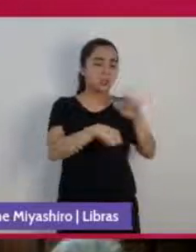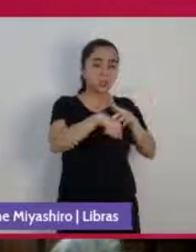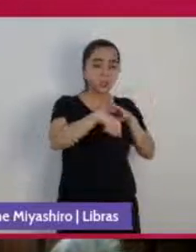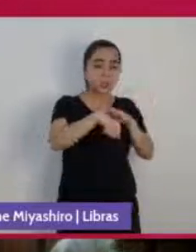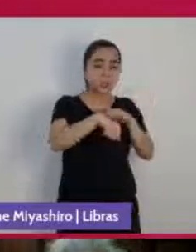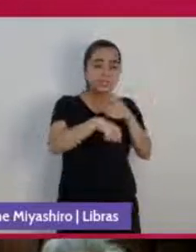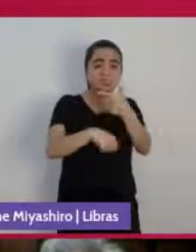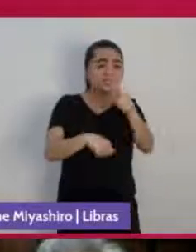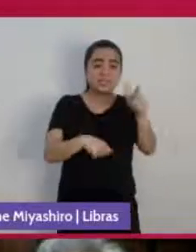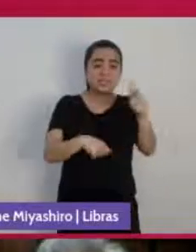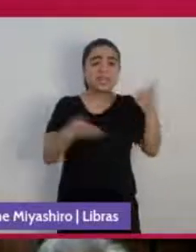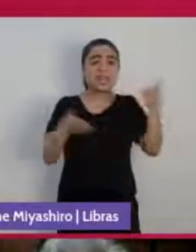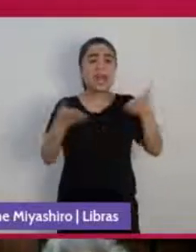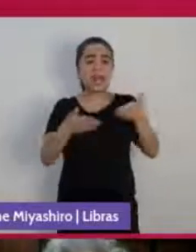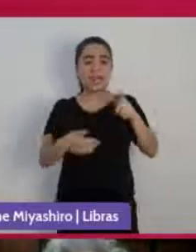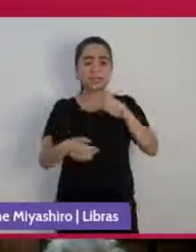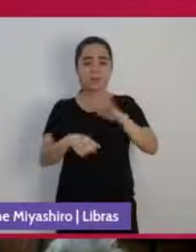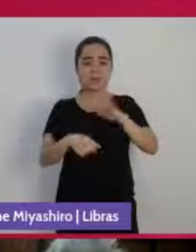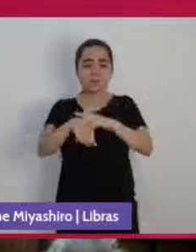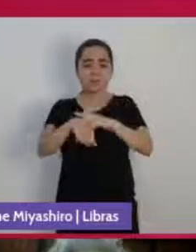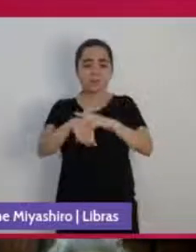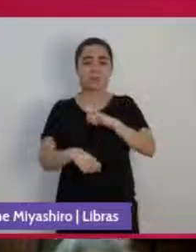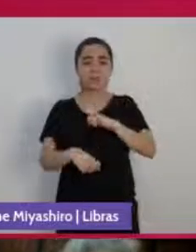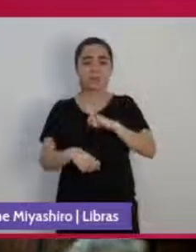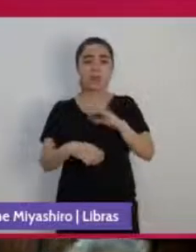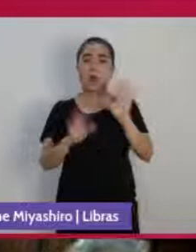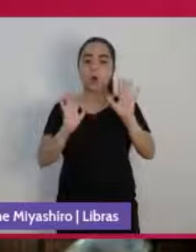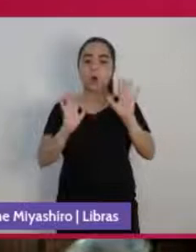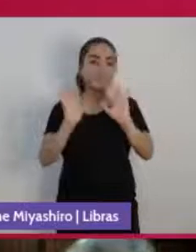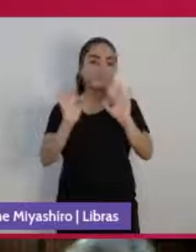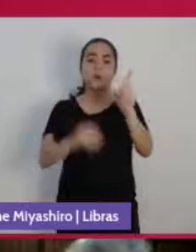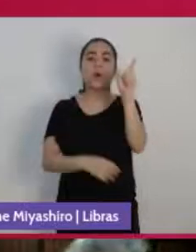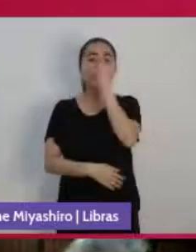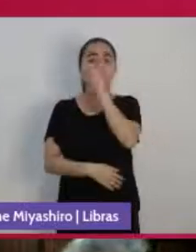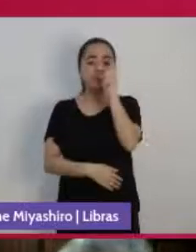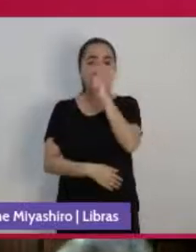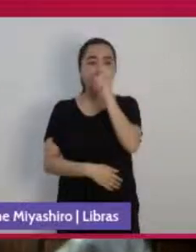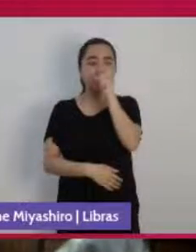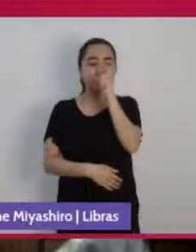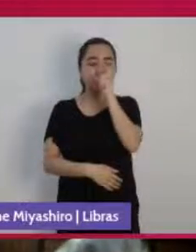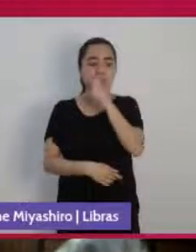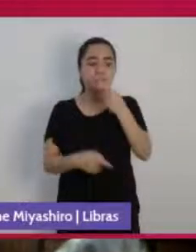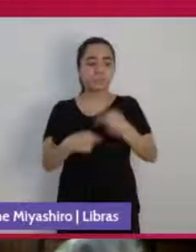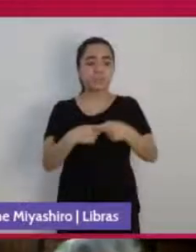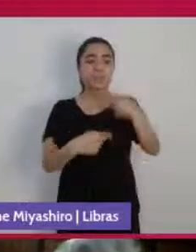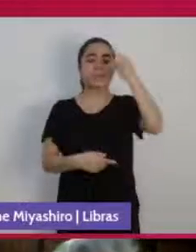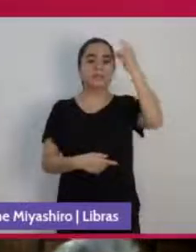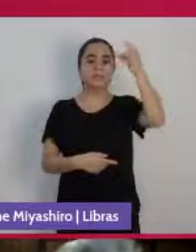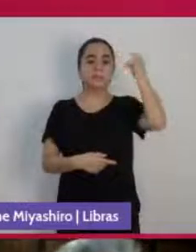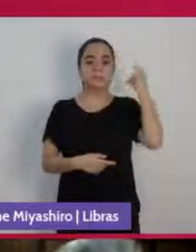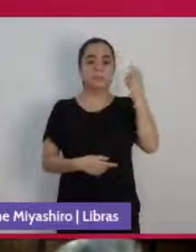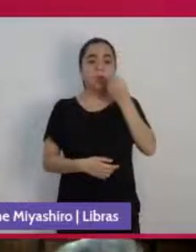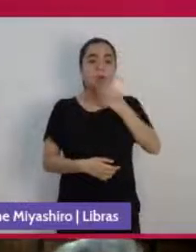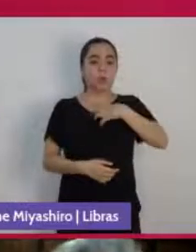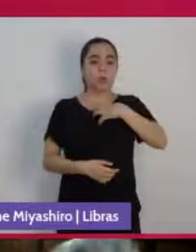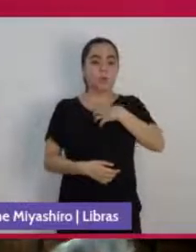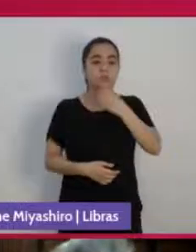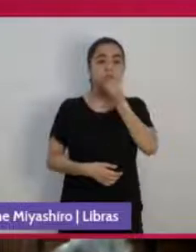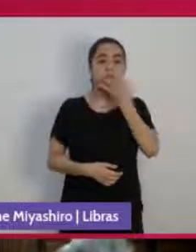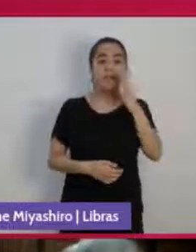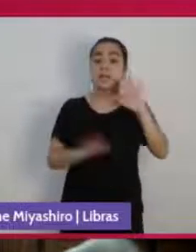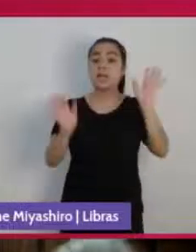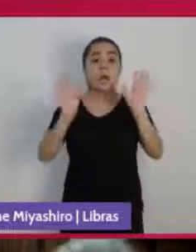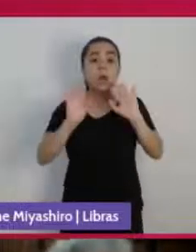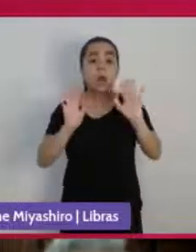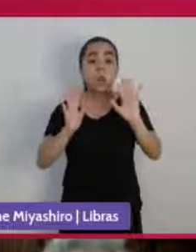assim, tudo fake news que, em vez de fazer o bem para as nossas pacientes, faz o mal, porque